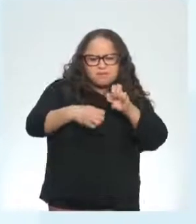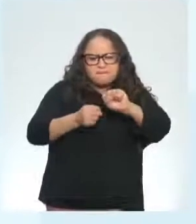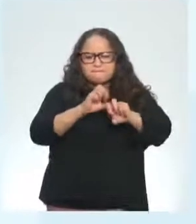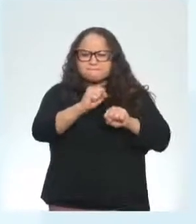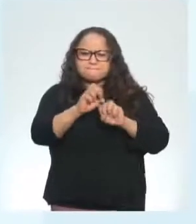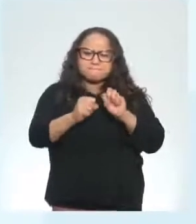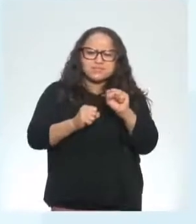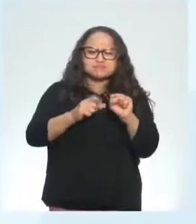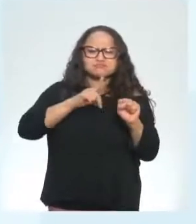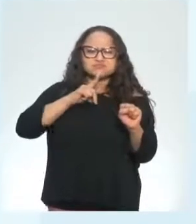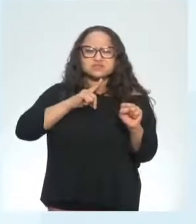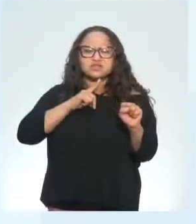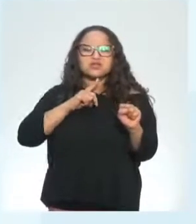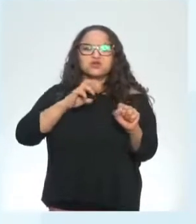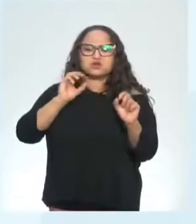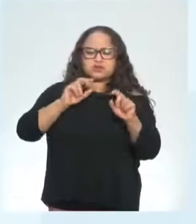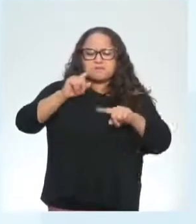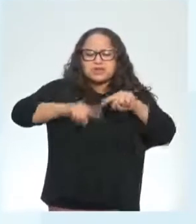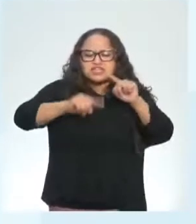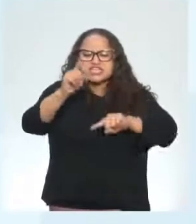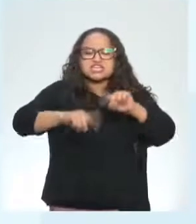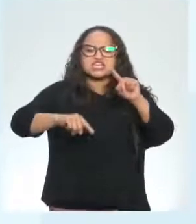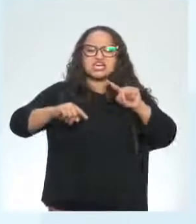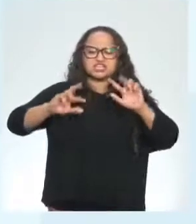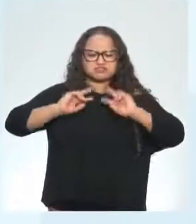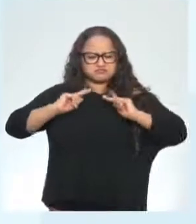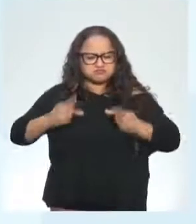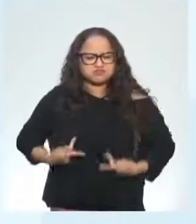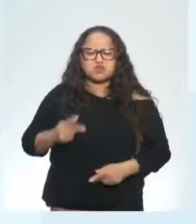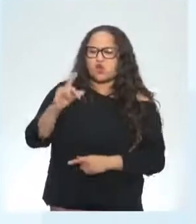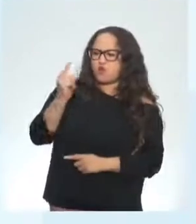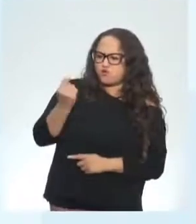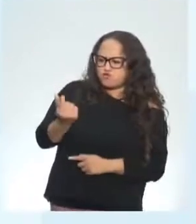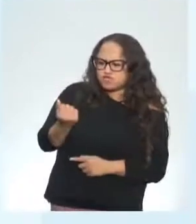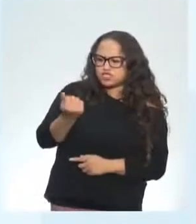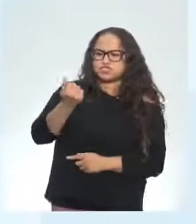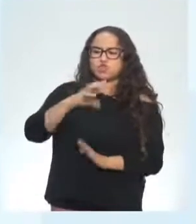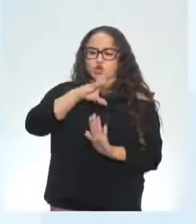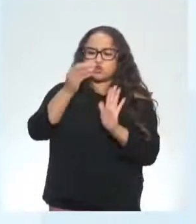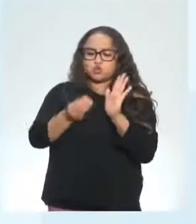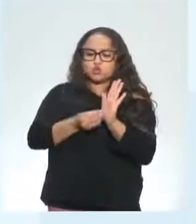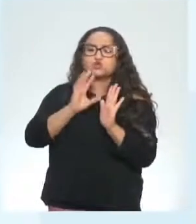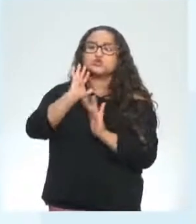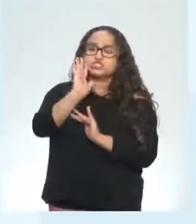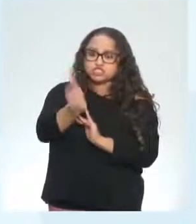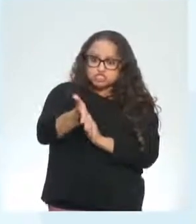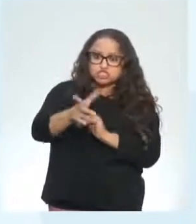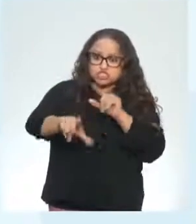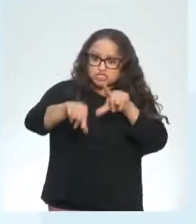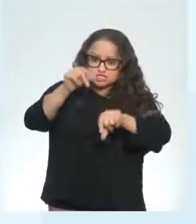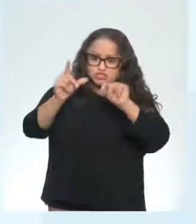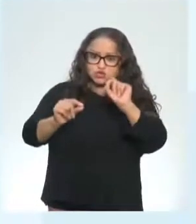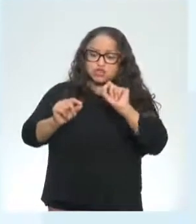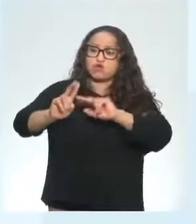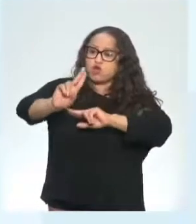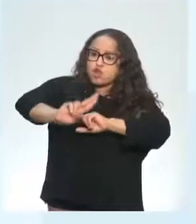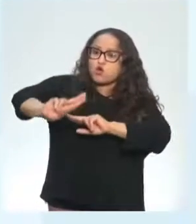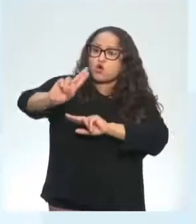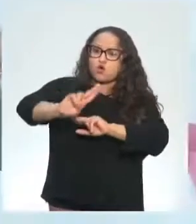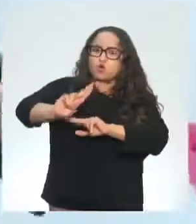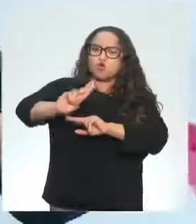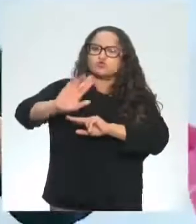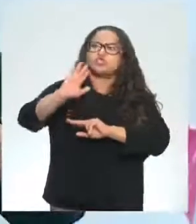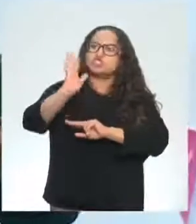então, todos os recursos físicos, materiais, financeiros, humanos, né, tudo que ele escolheu antes, ele passa a utilizar já de